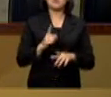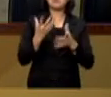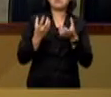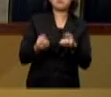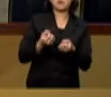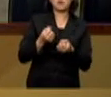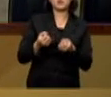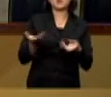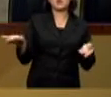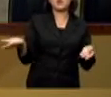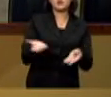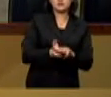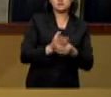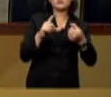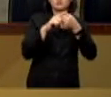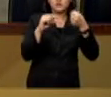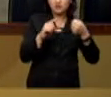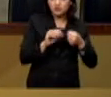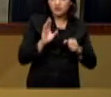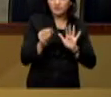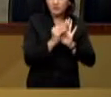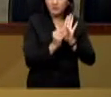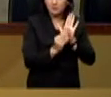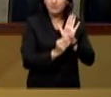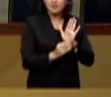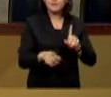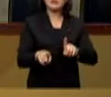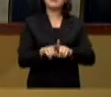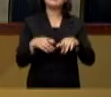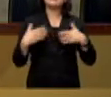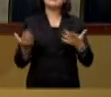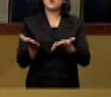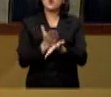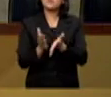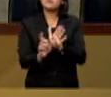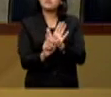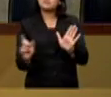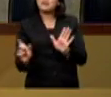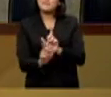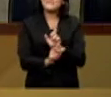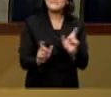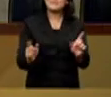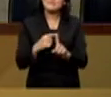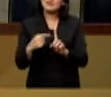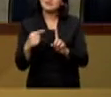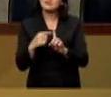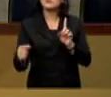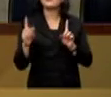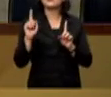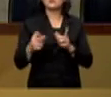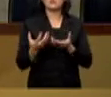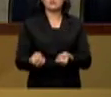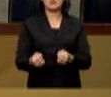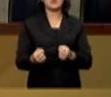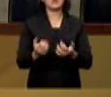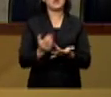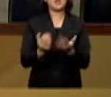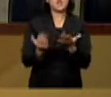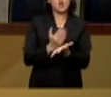julgava parcialmente procedente o pedido formulado para declarar a